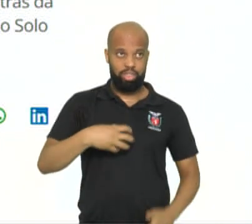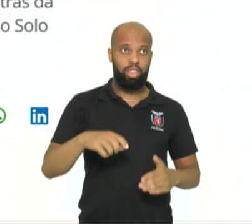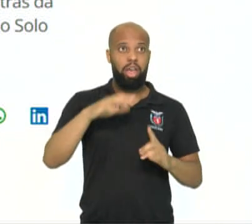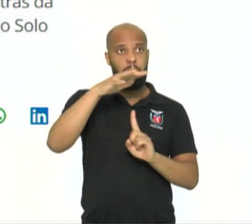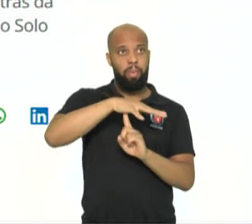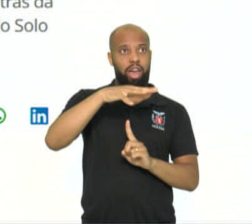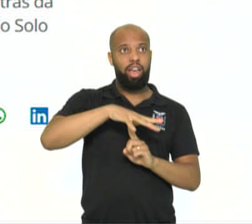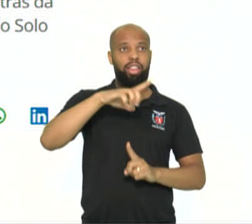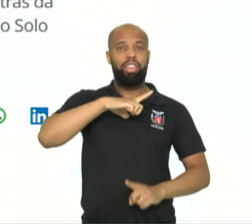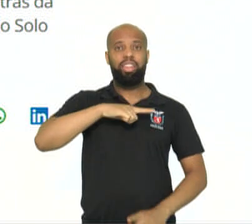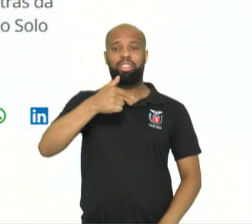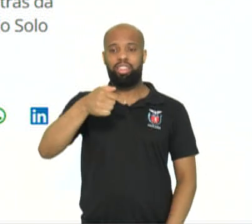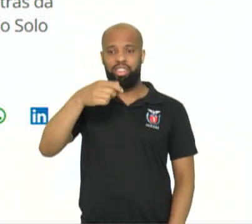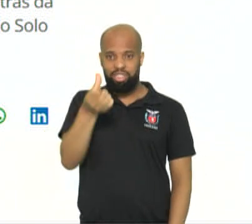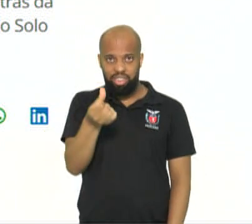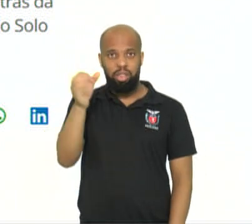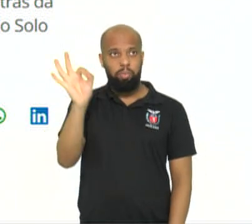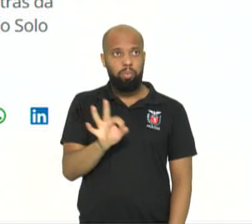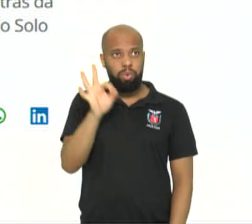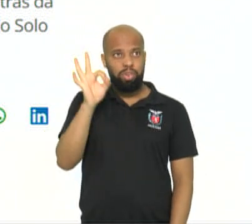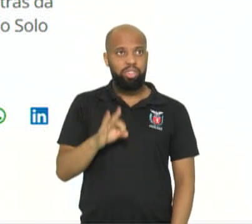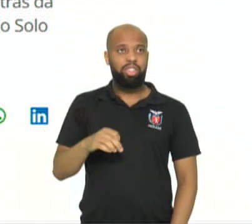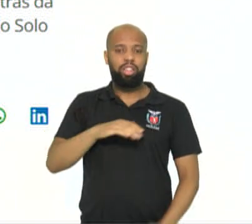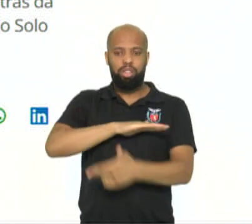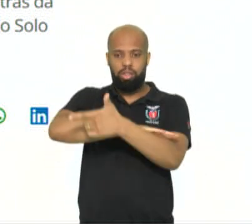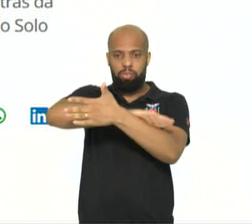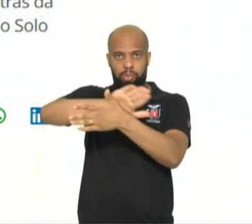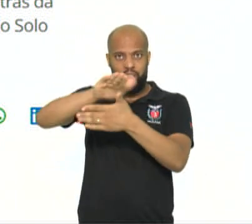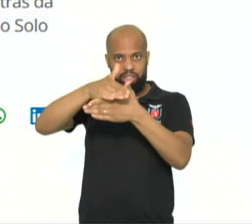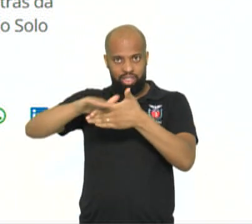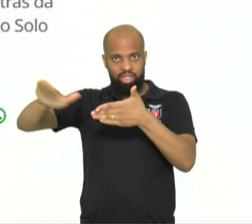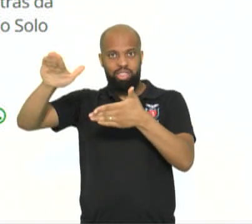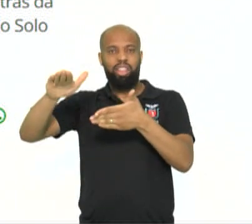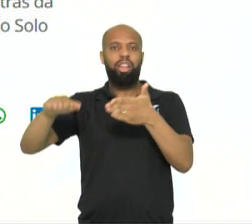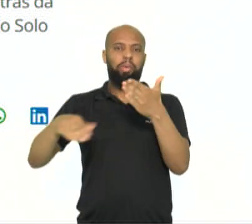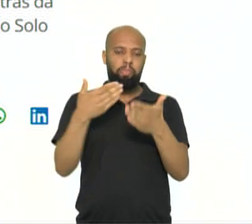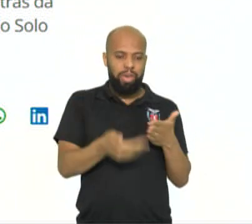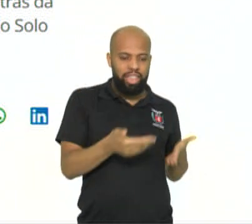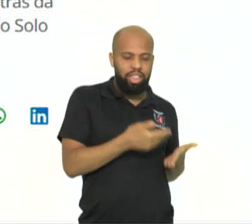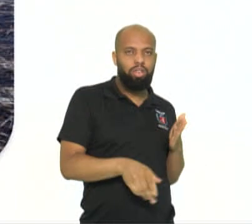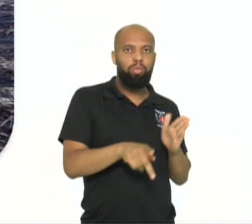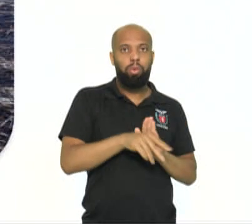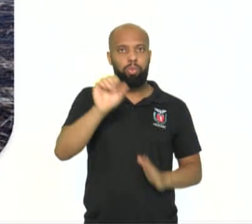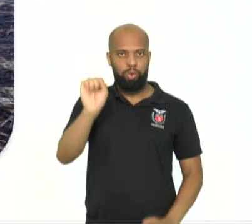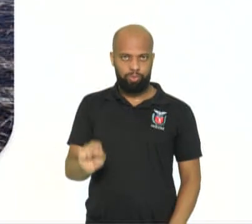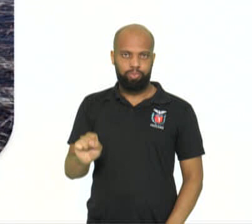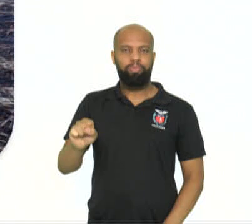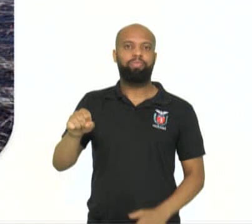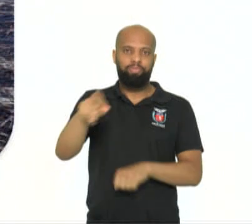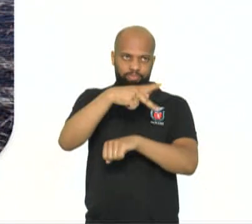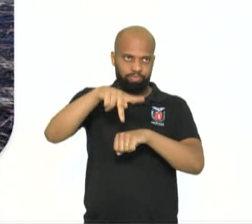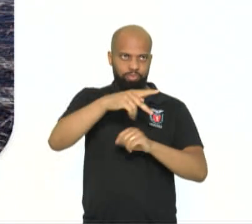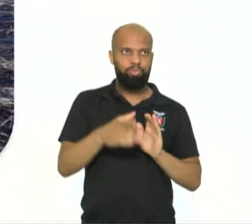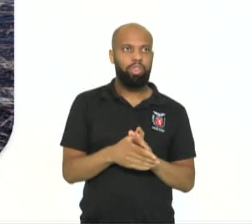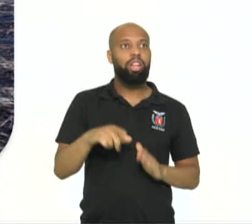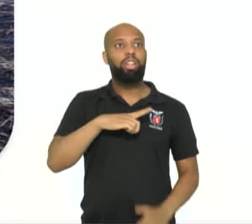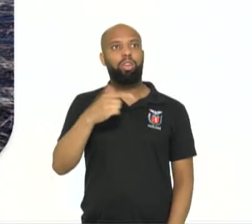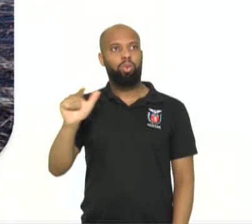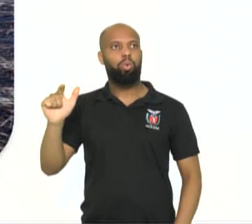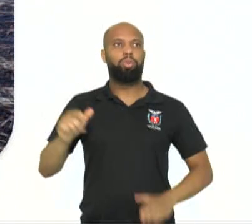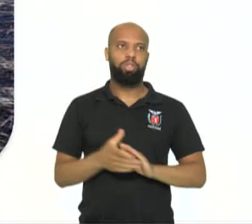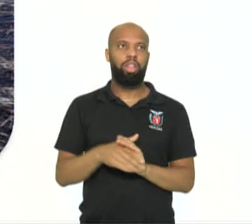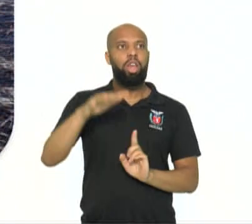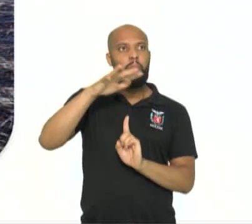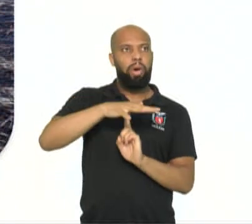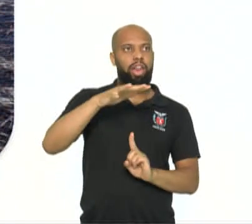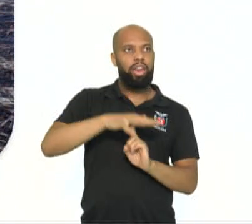por 76% da área desmatada da Mata Atlântica no sul do país, desmapeamento. Então, olha só, outra aqui. Paraná